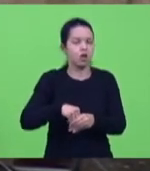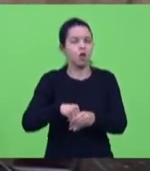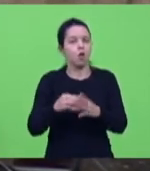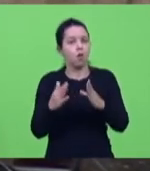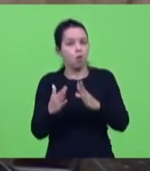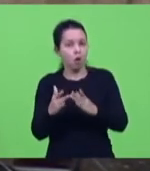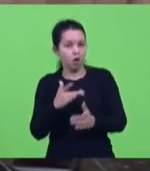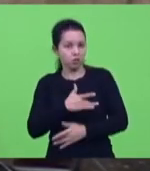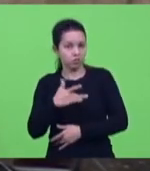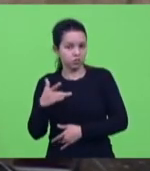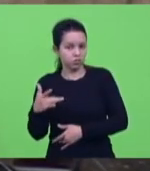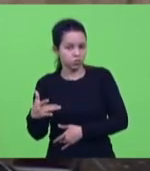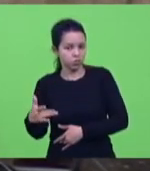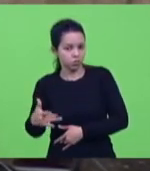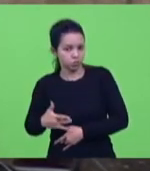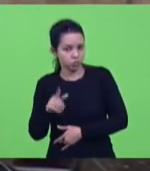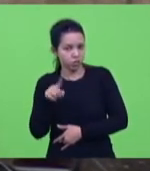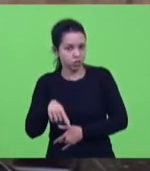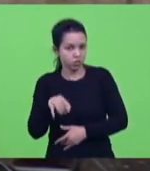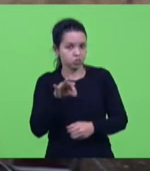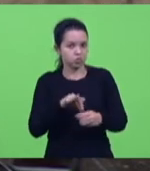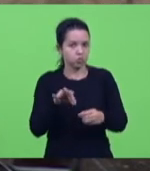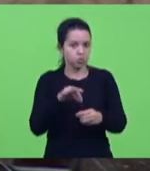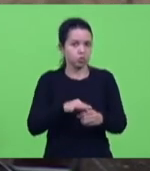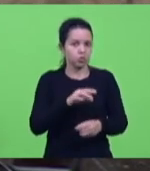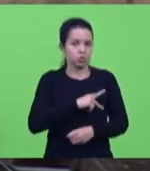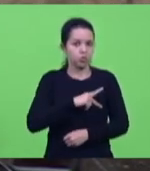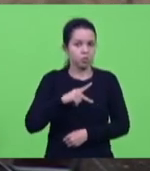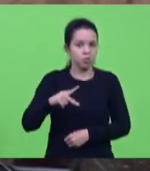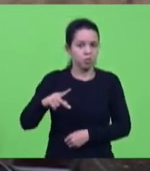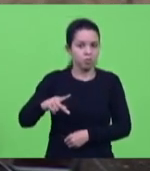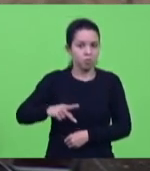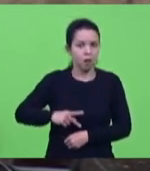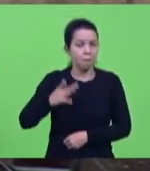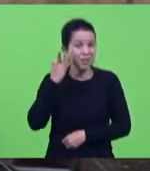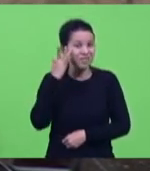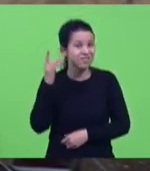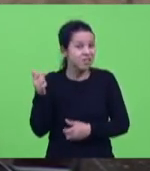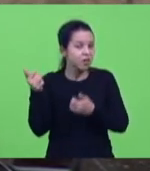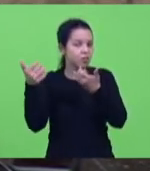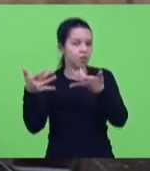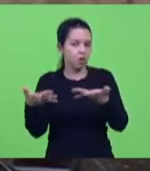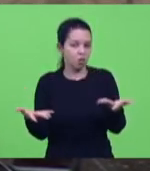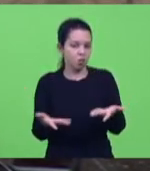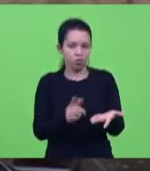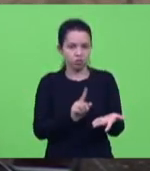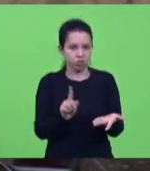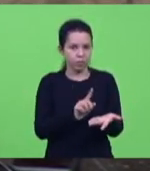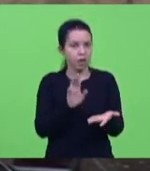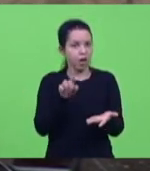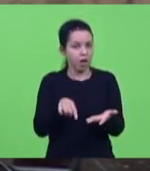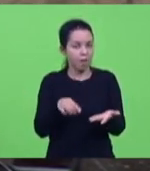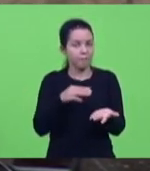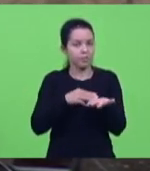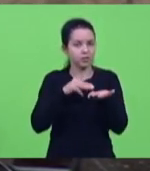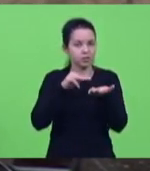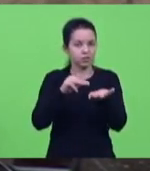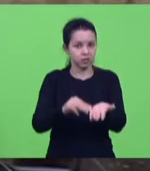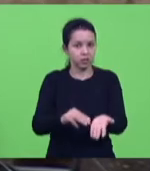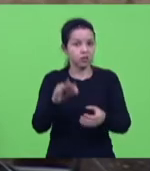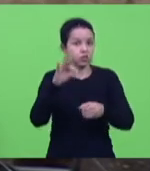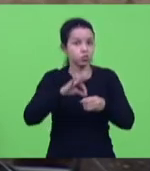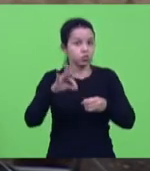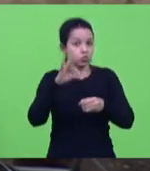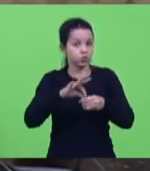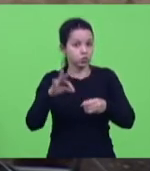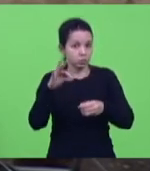E está aqui, eu tenho aqui, eu ia falar amanhã, não ia deixar para falar hoje, mas está aqui, olha a mensagem do cartaz, dentro de instituição pública, não